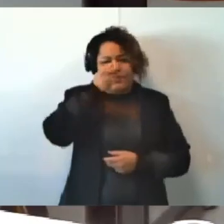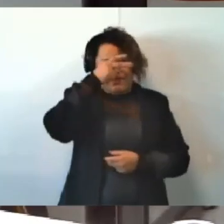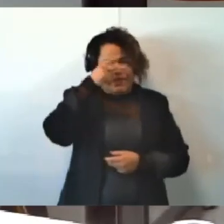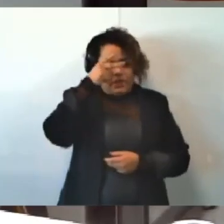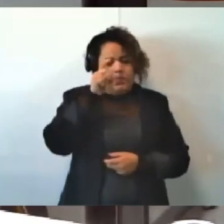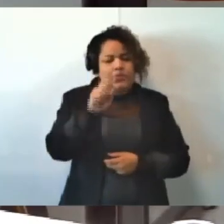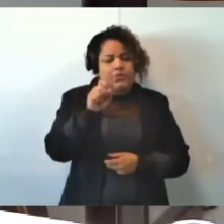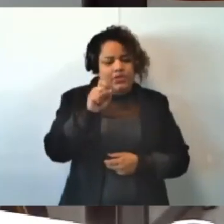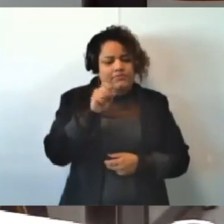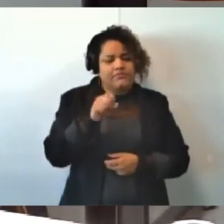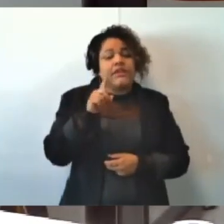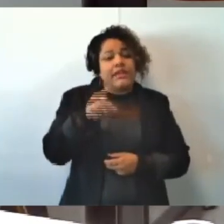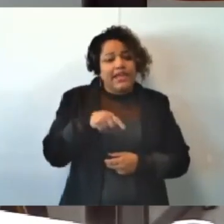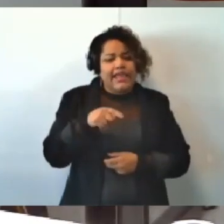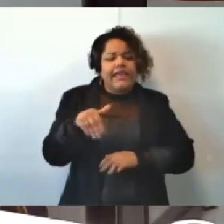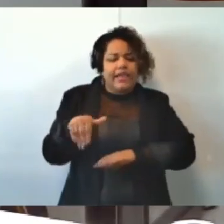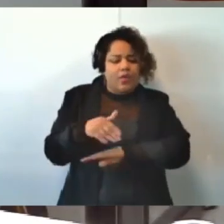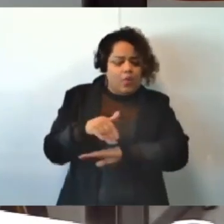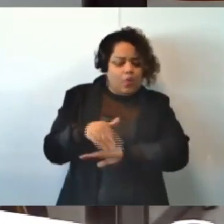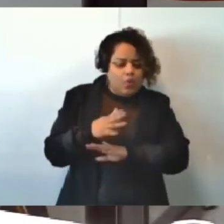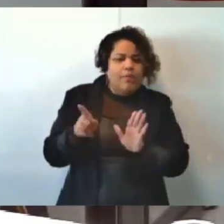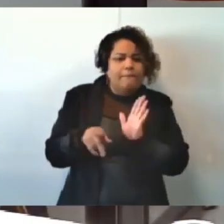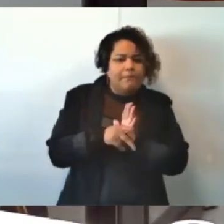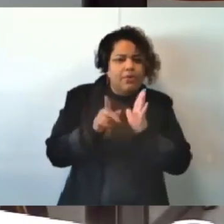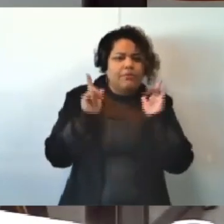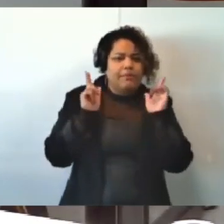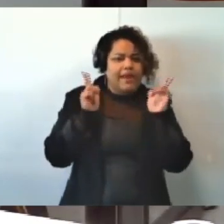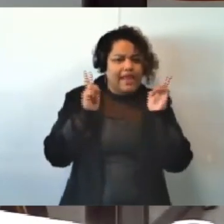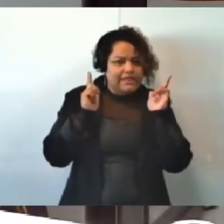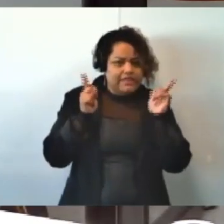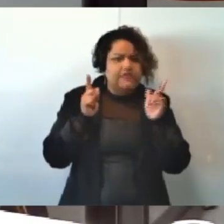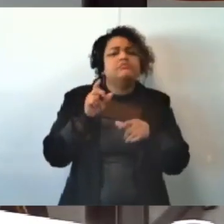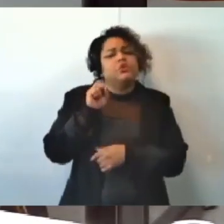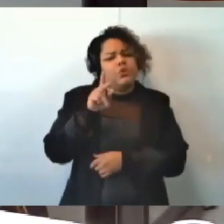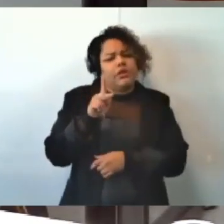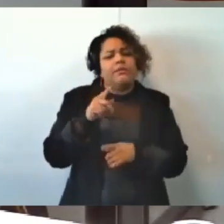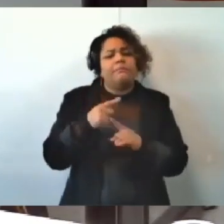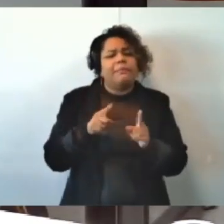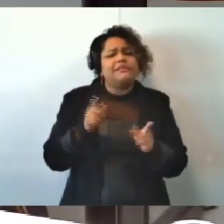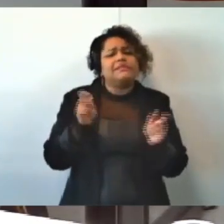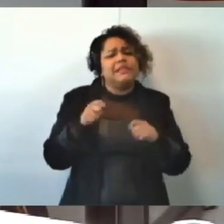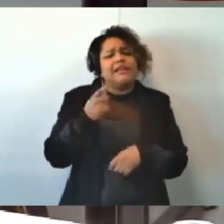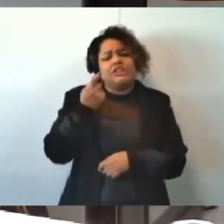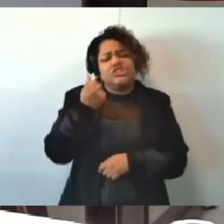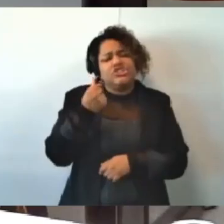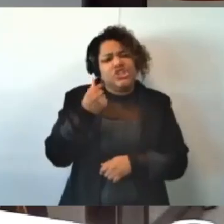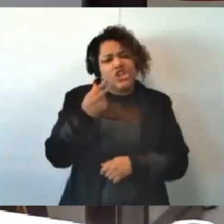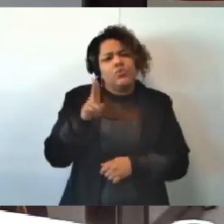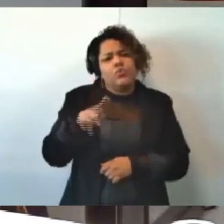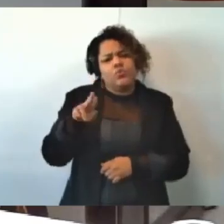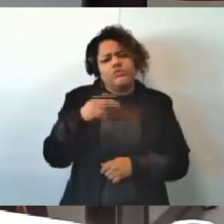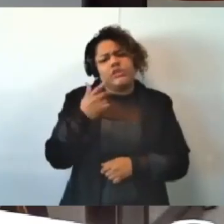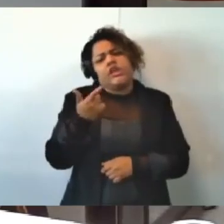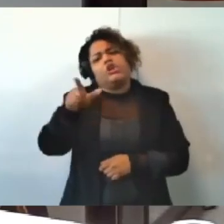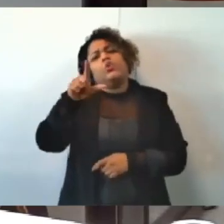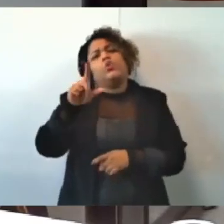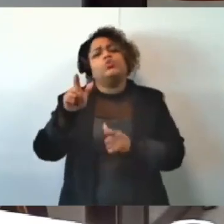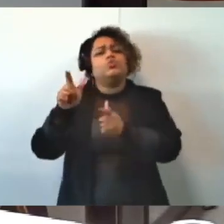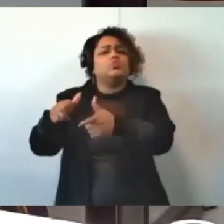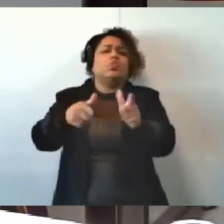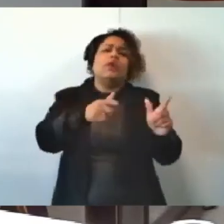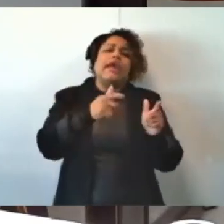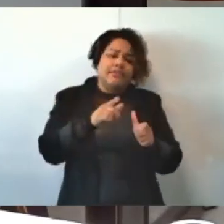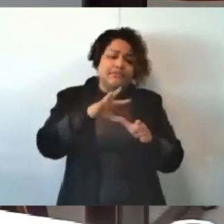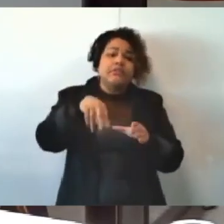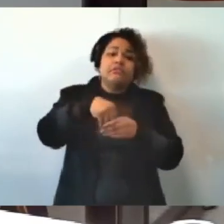nós já temos... Esse dinheiro poderia ser gasto com outros locais, não só no bairro, como em outras áreas que a